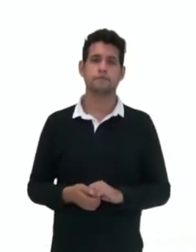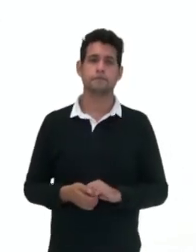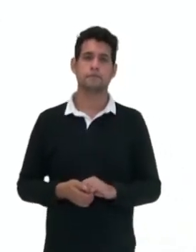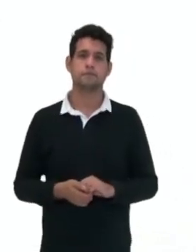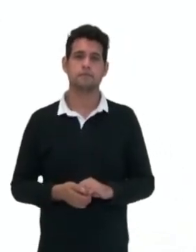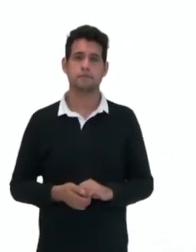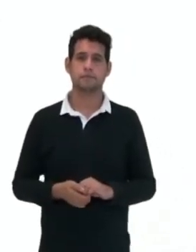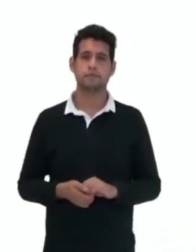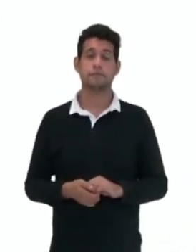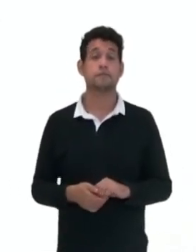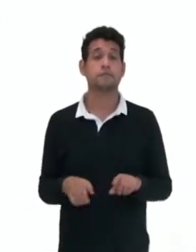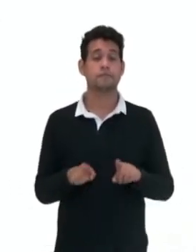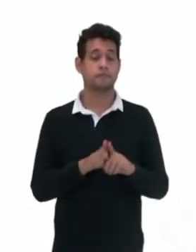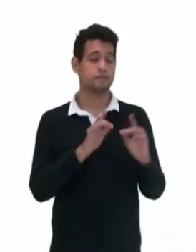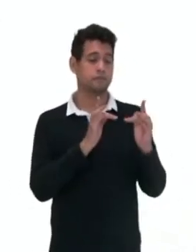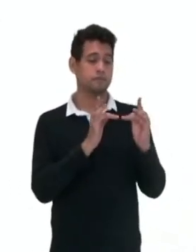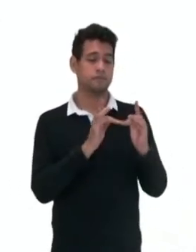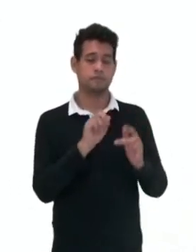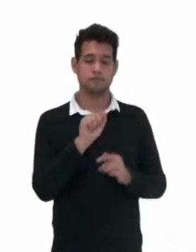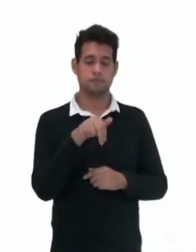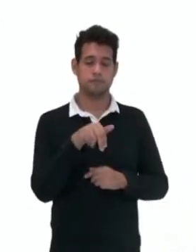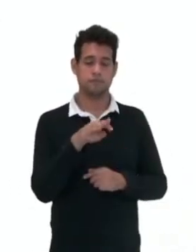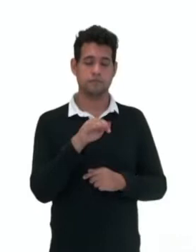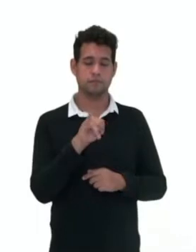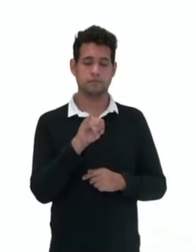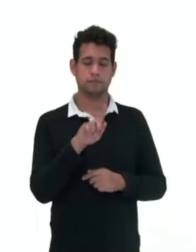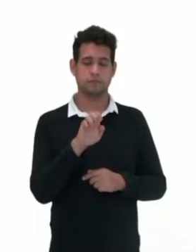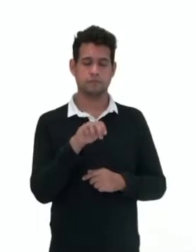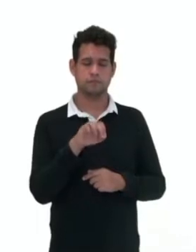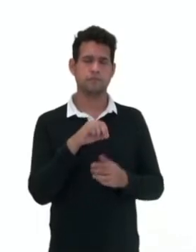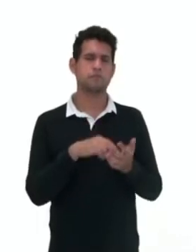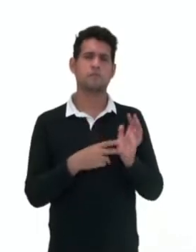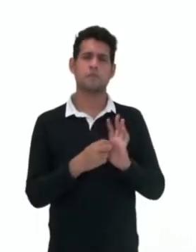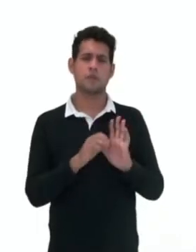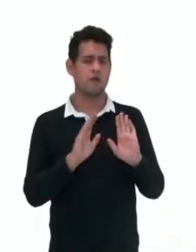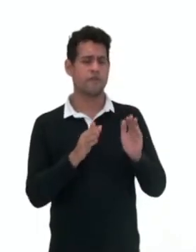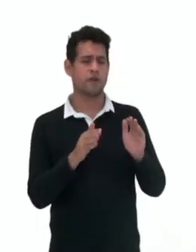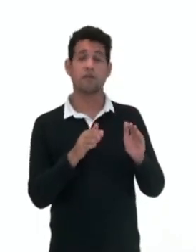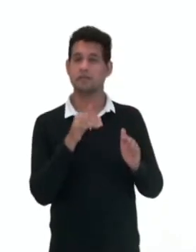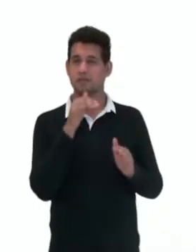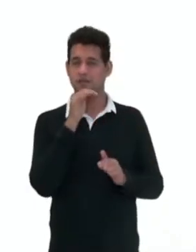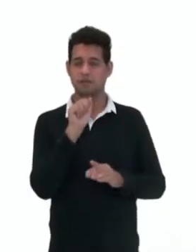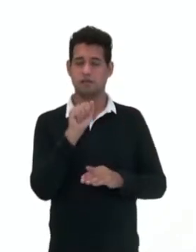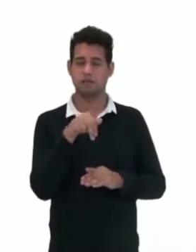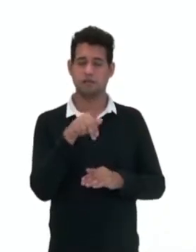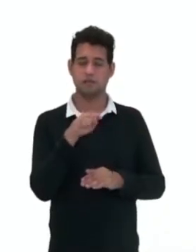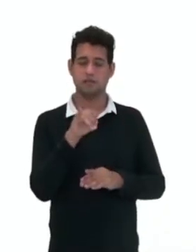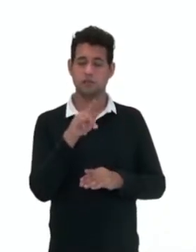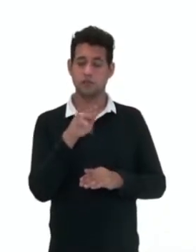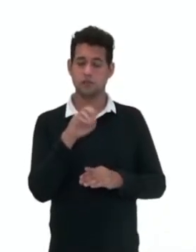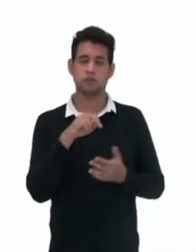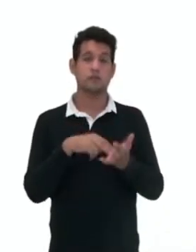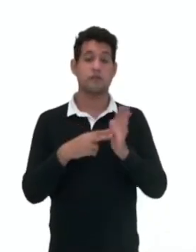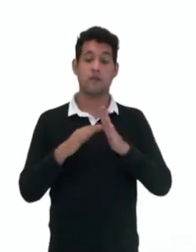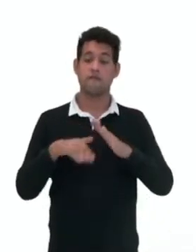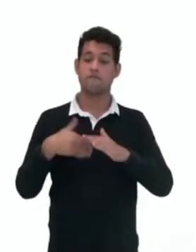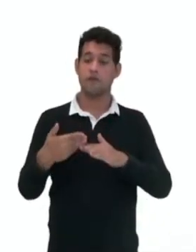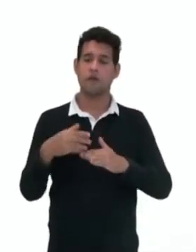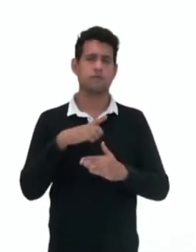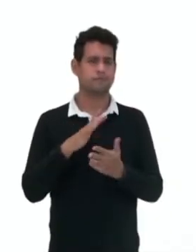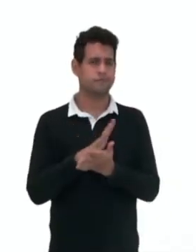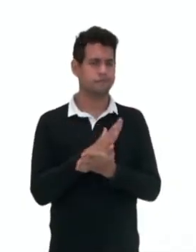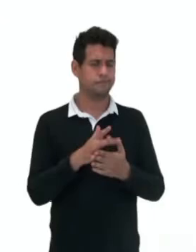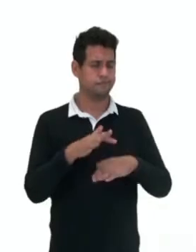E a ligação entre o antígeno e o anticorpo, ela é específica. Antígeno é algo externo que vai causar alguma